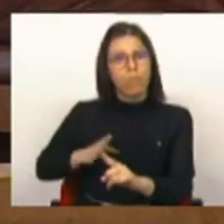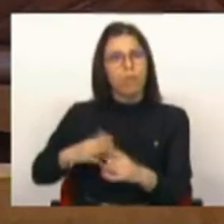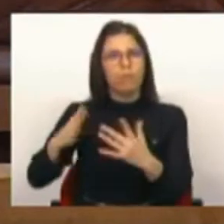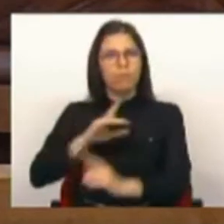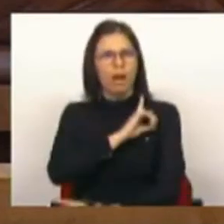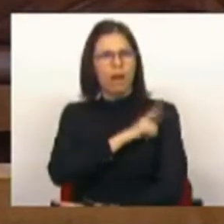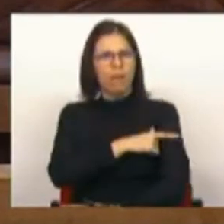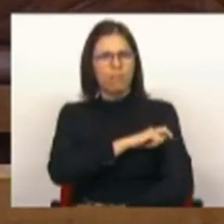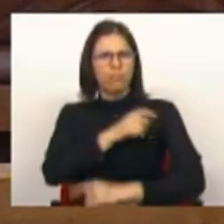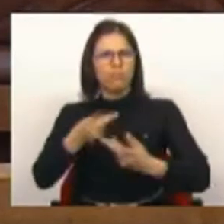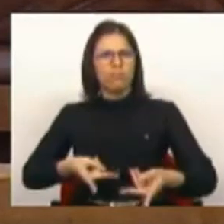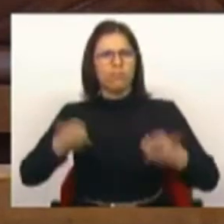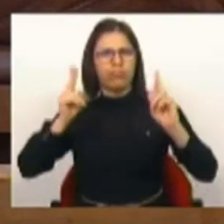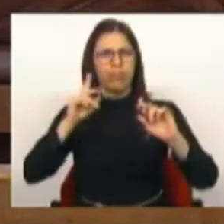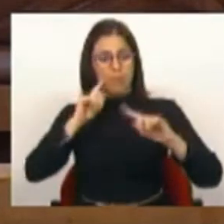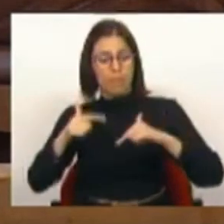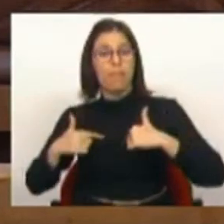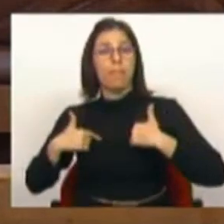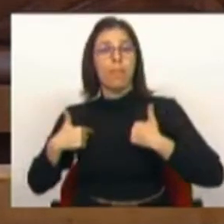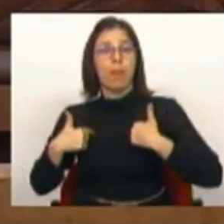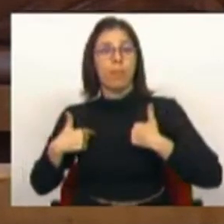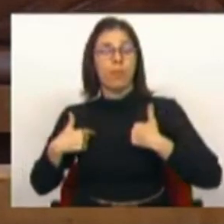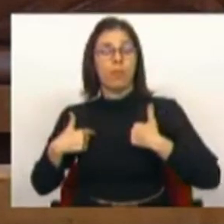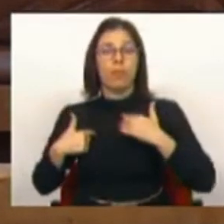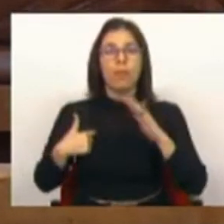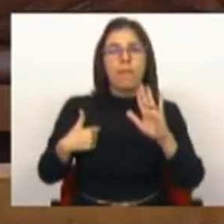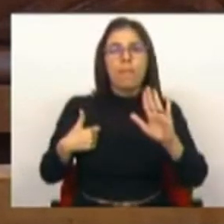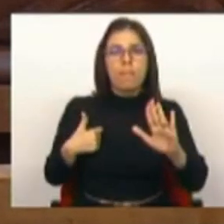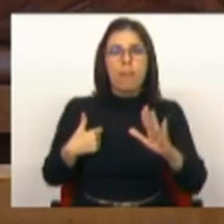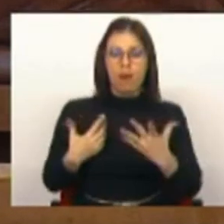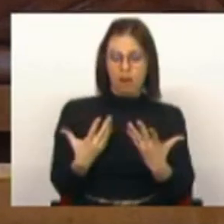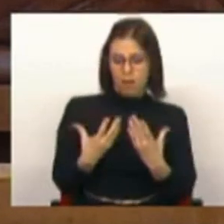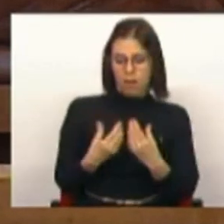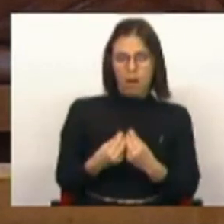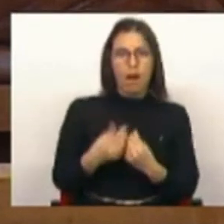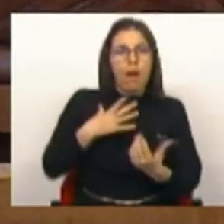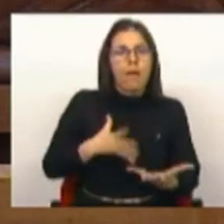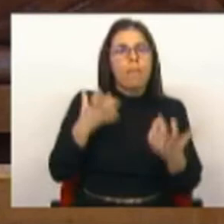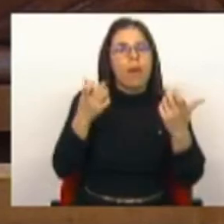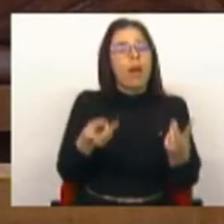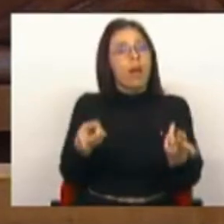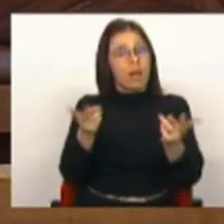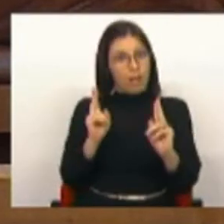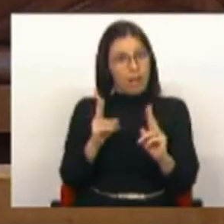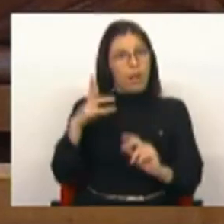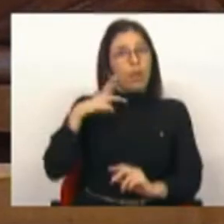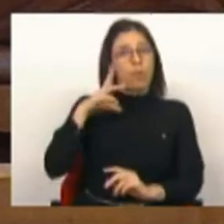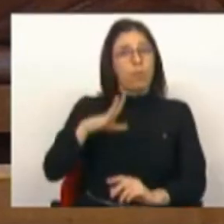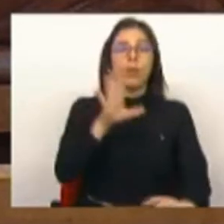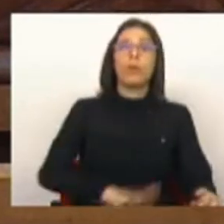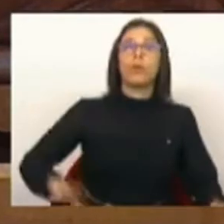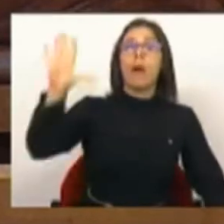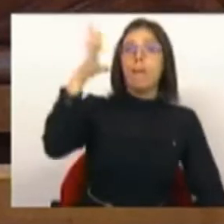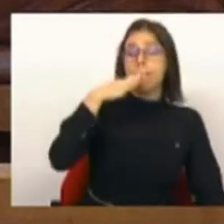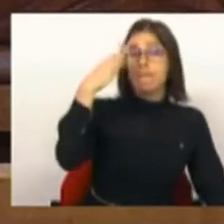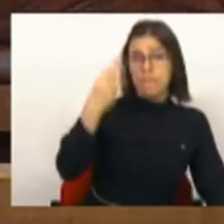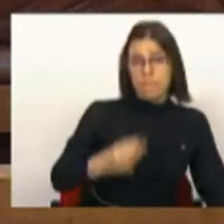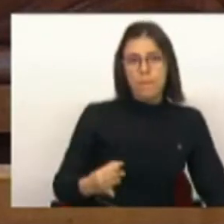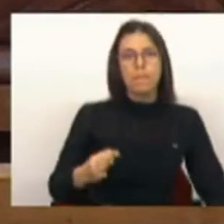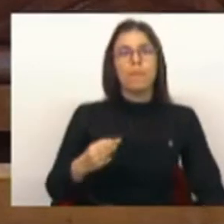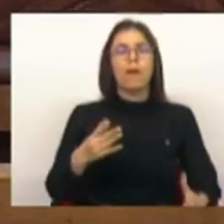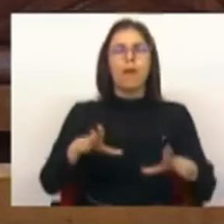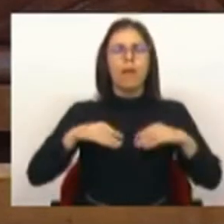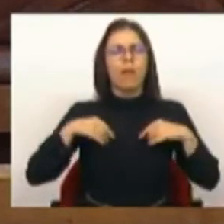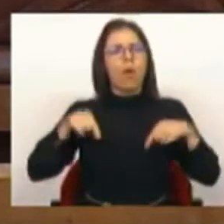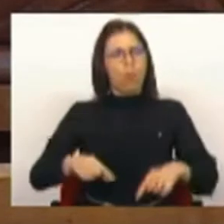ato heroico de libertação de si mesmos, mas consigo quiseram libertar Portugal inteiro. Por que não